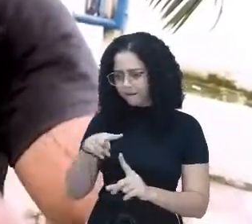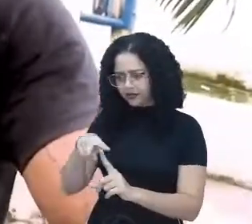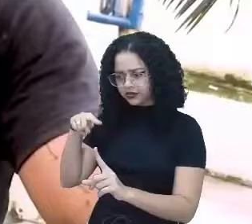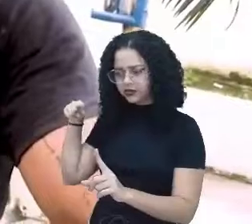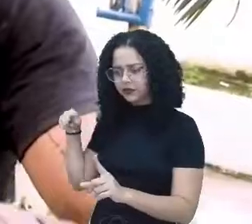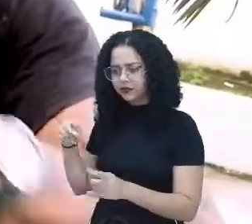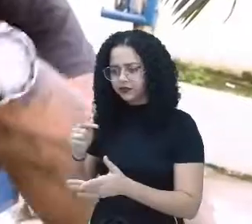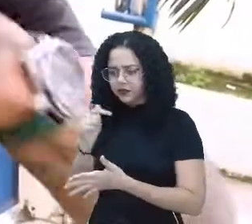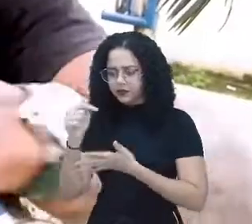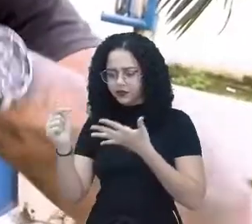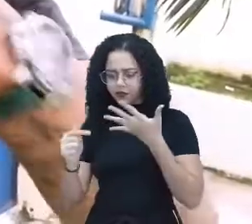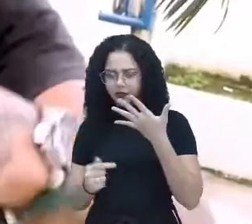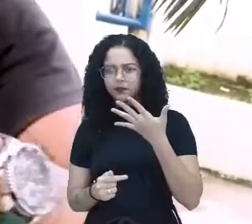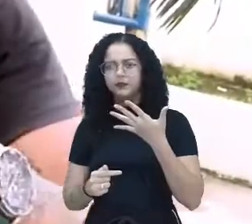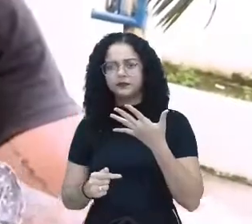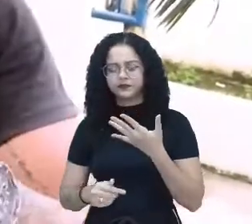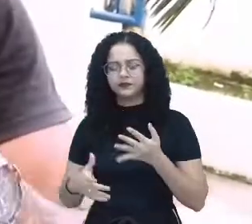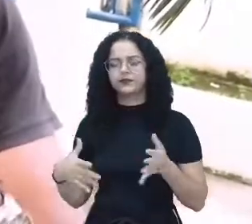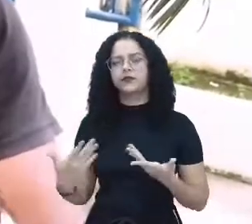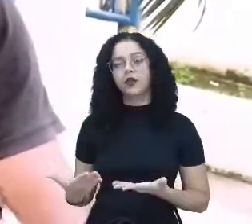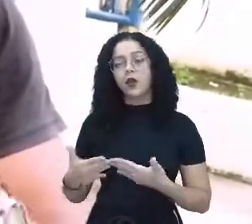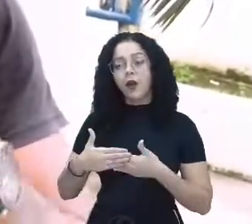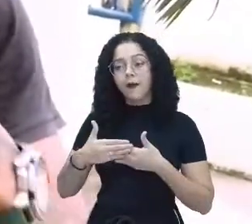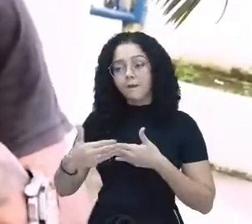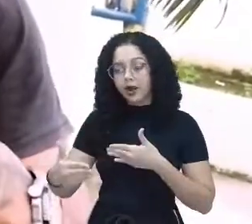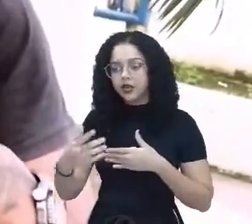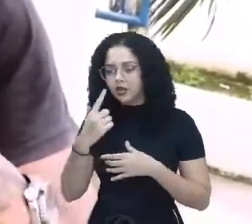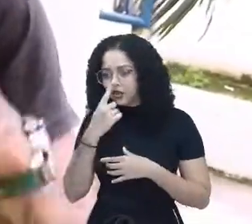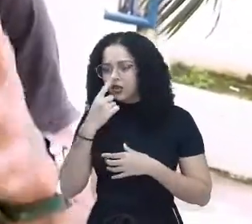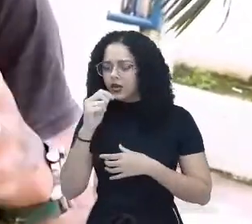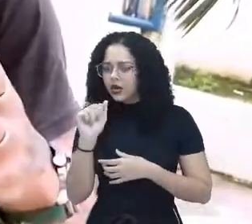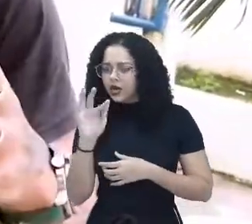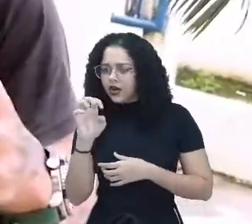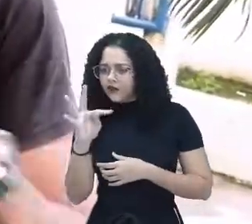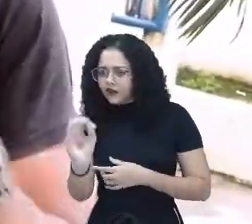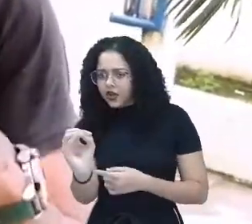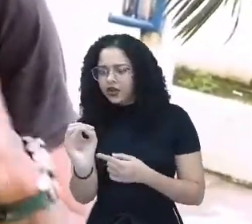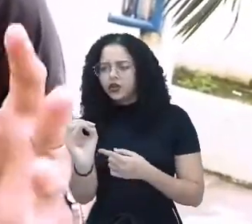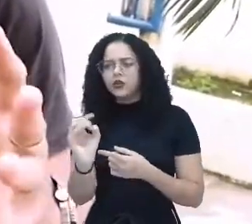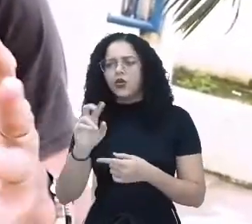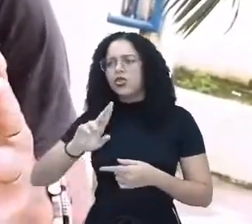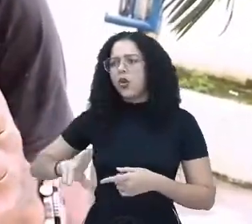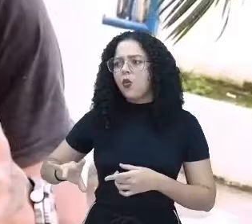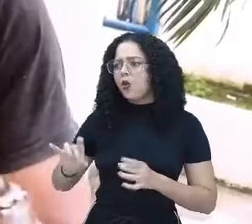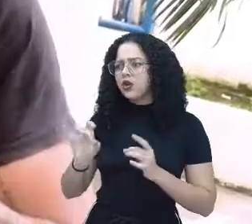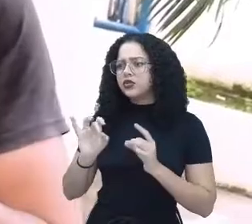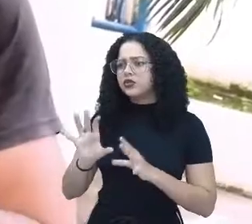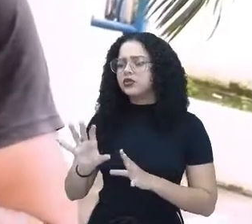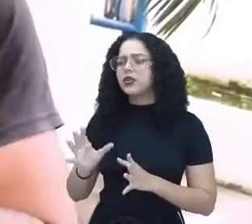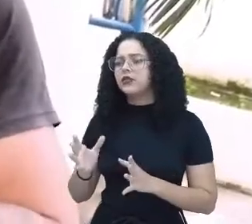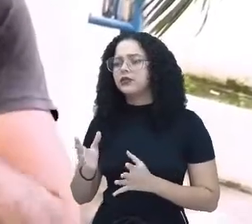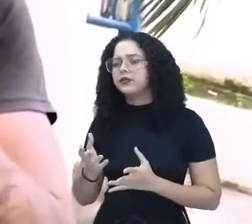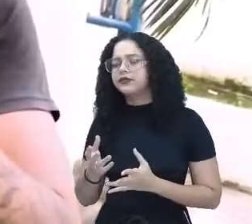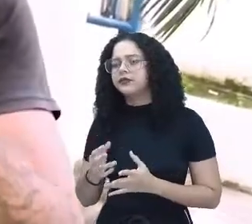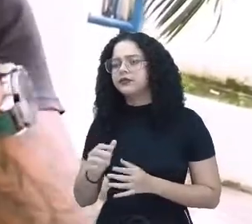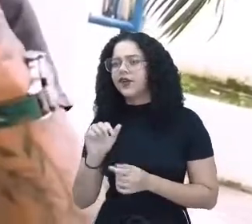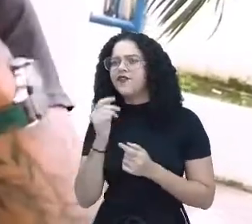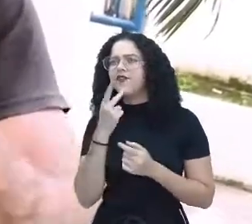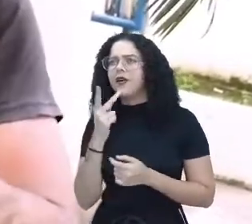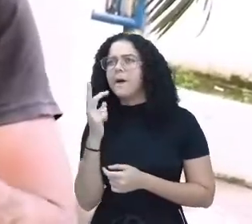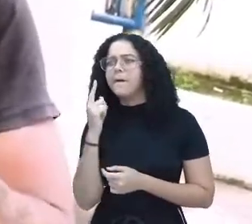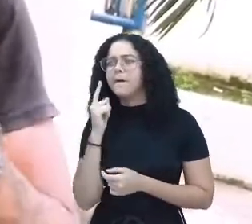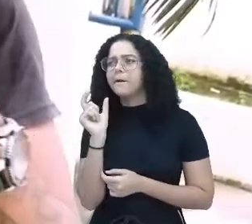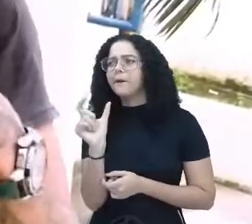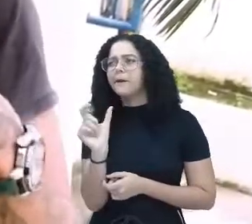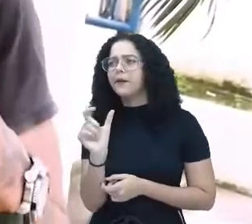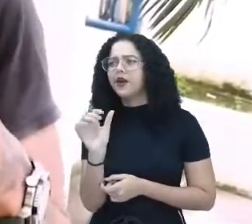série de coisas. Então, a partir do afeto, a gente sente isso. Afeto não é só bom, que quando se fala a palavra afeto, afeto,